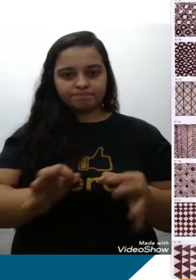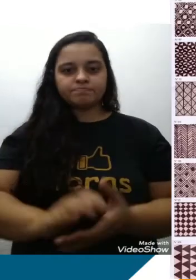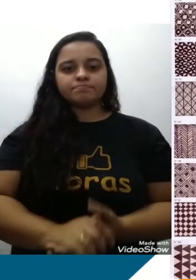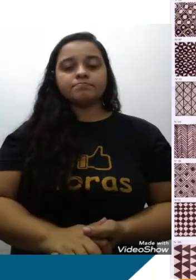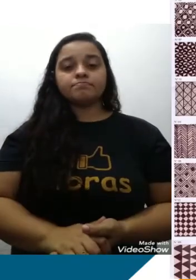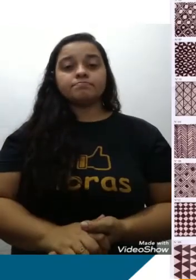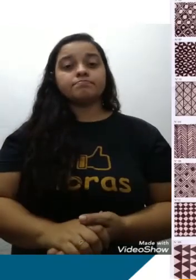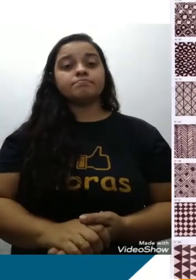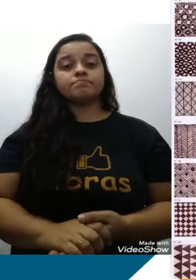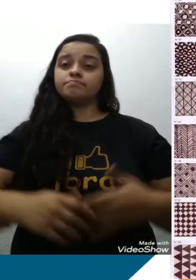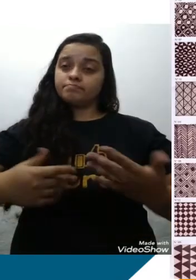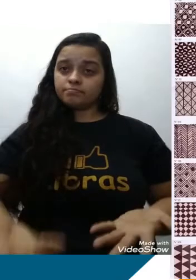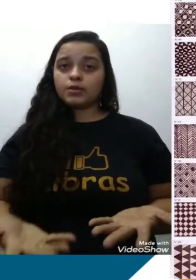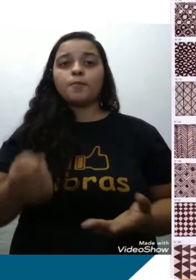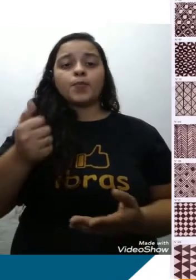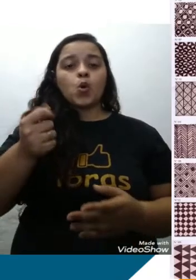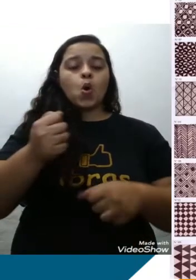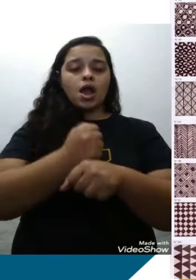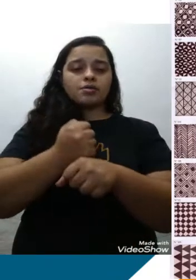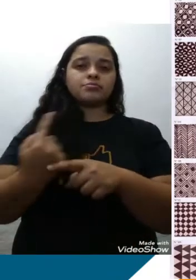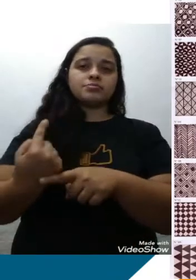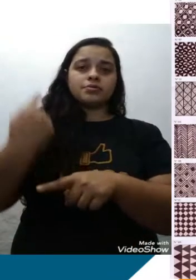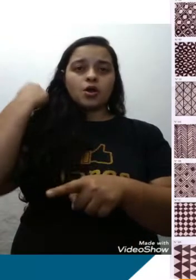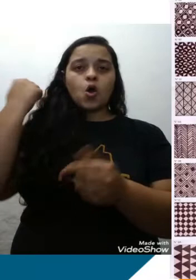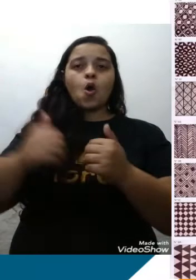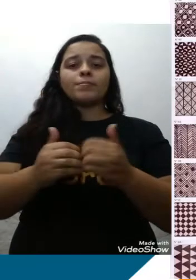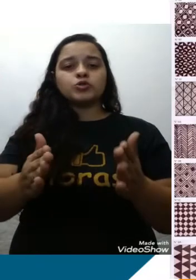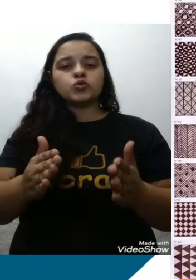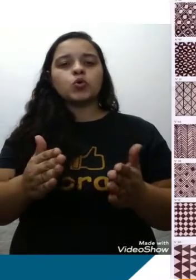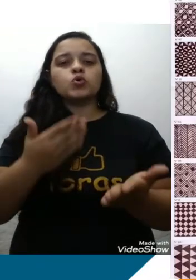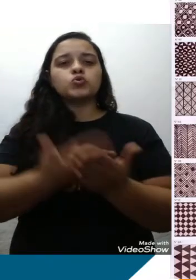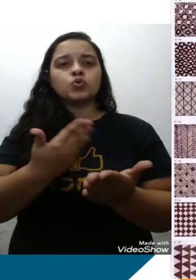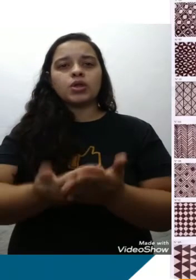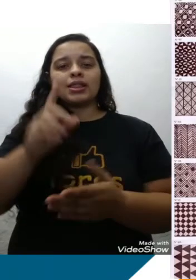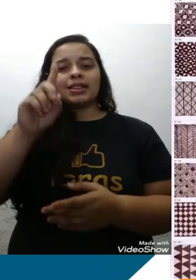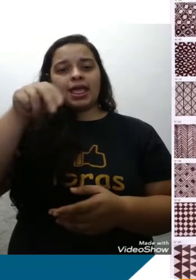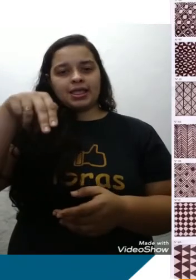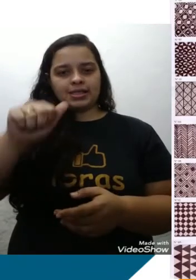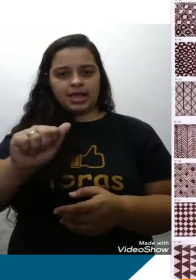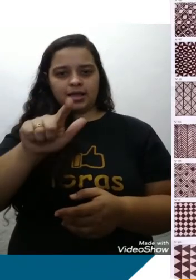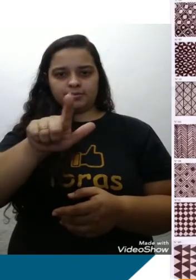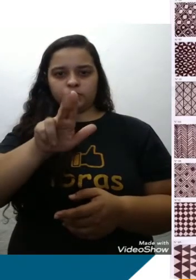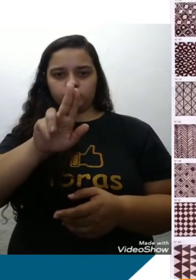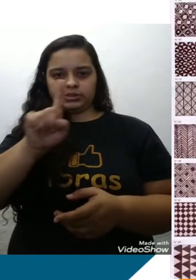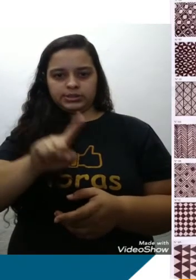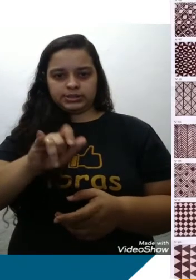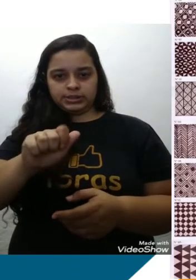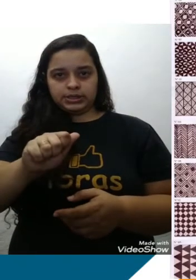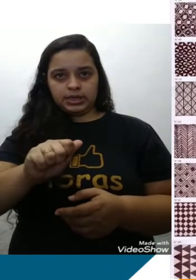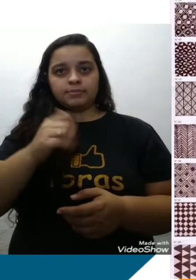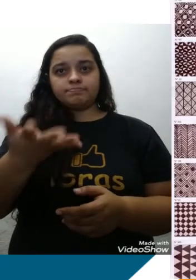africanos. Porém, há alguns poucos anos se iniciou um processo de estudo do DNA da